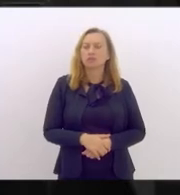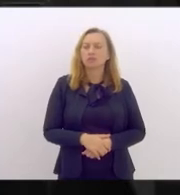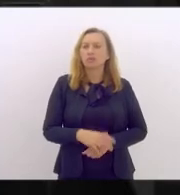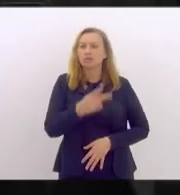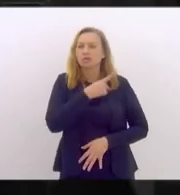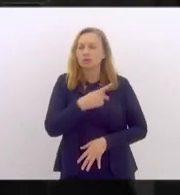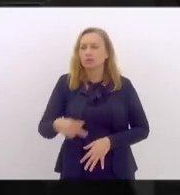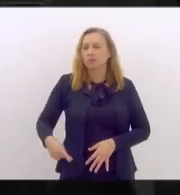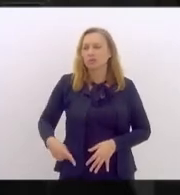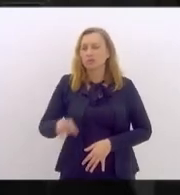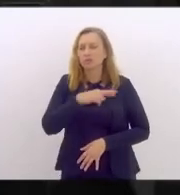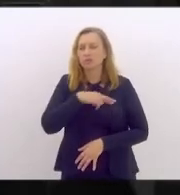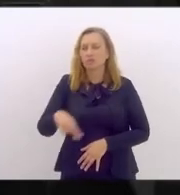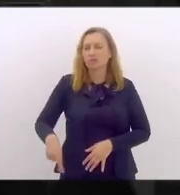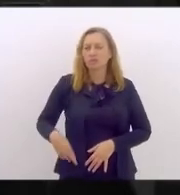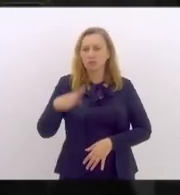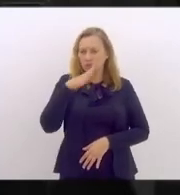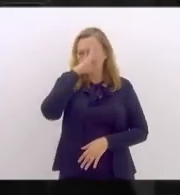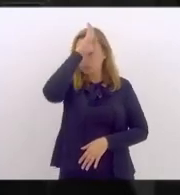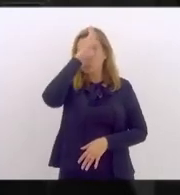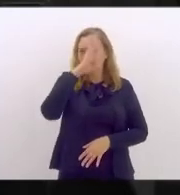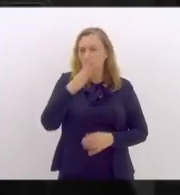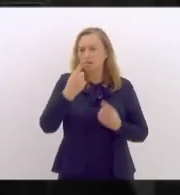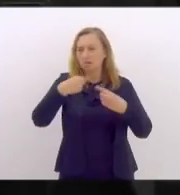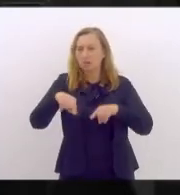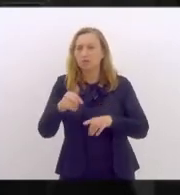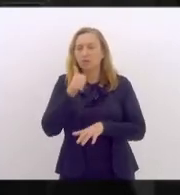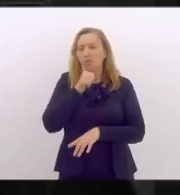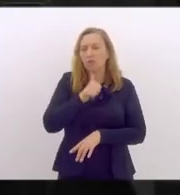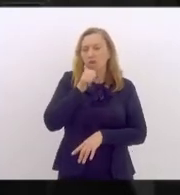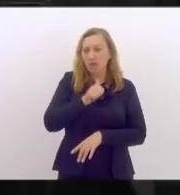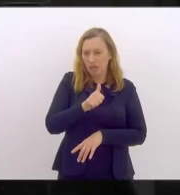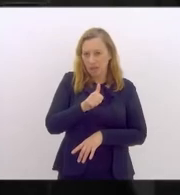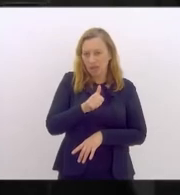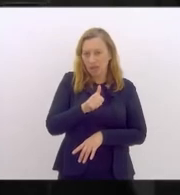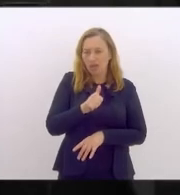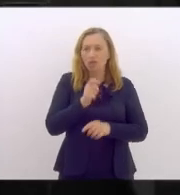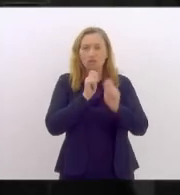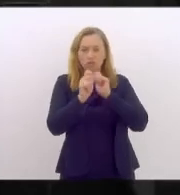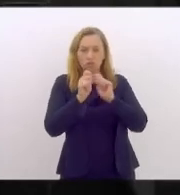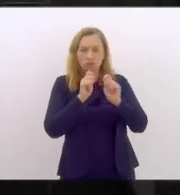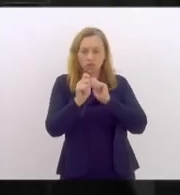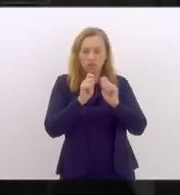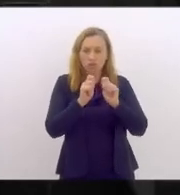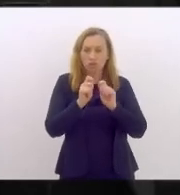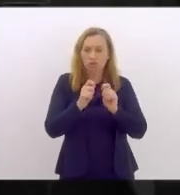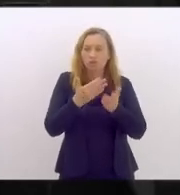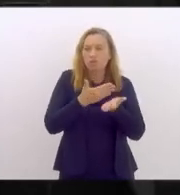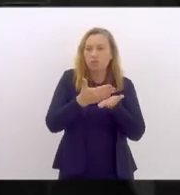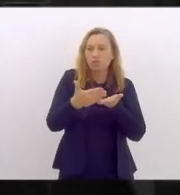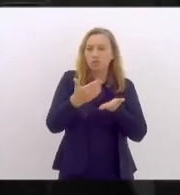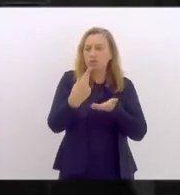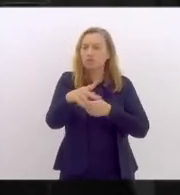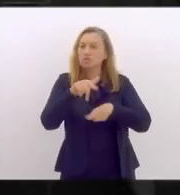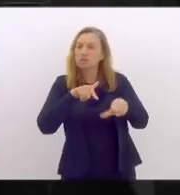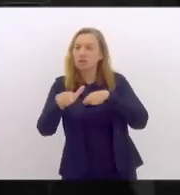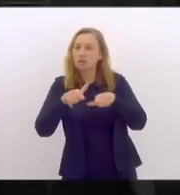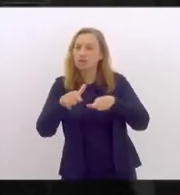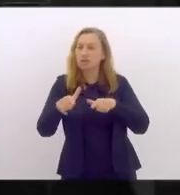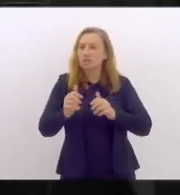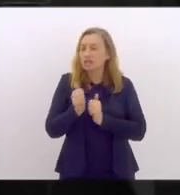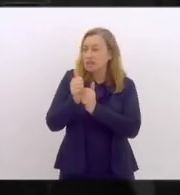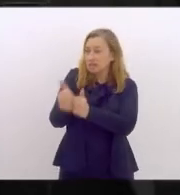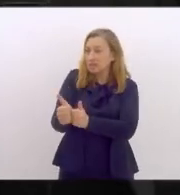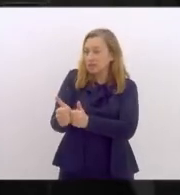da república Jair bolsonaro a mulher e jornalistas desde o início do seu mandato e segue fazendo inclusive nos Paulo